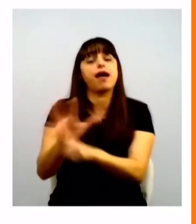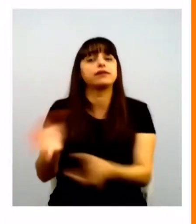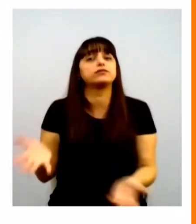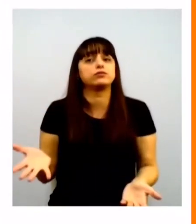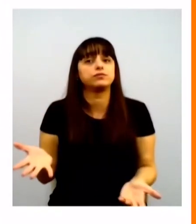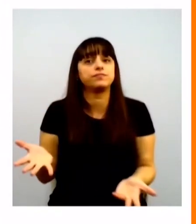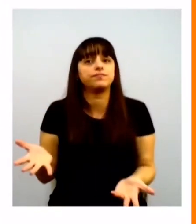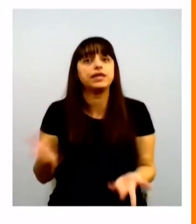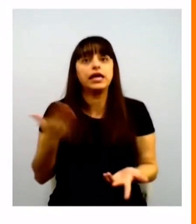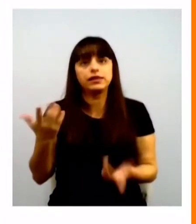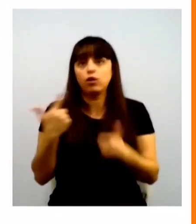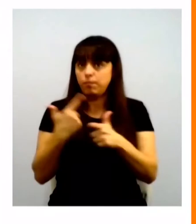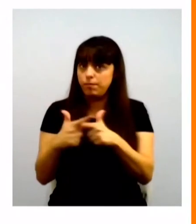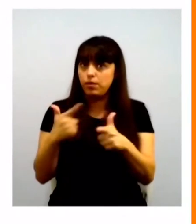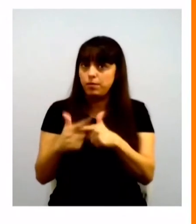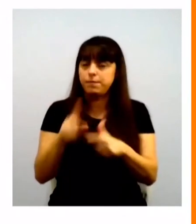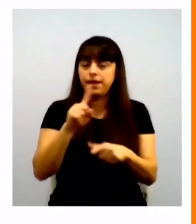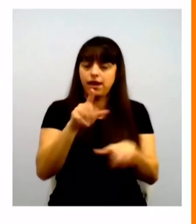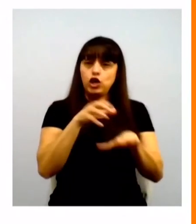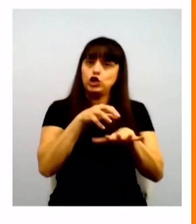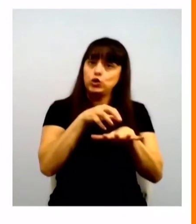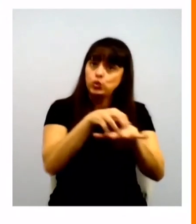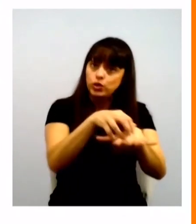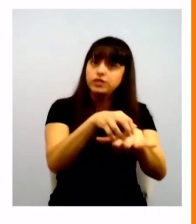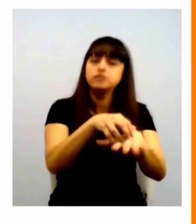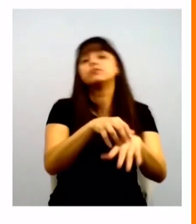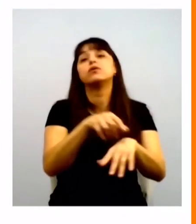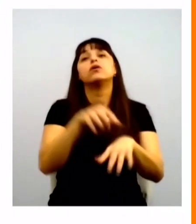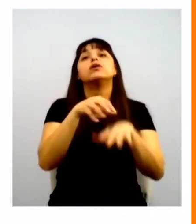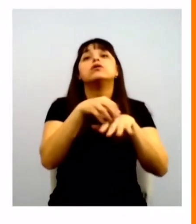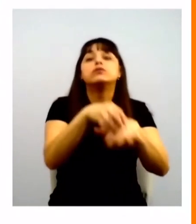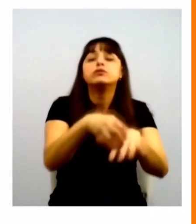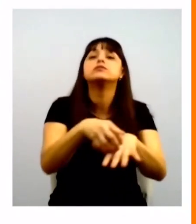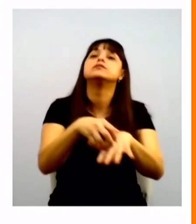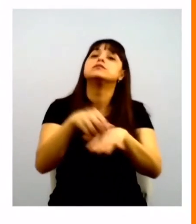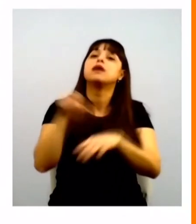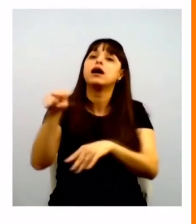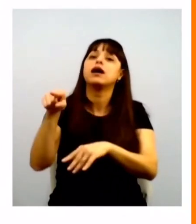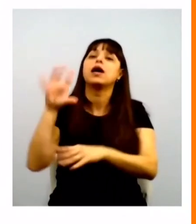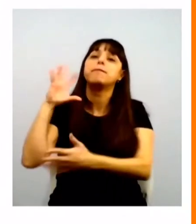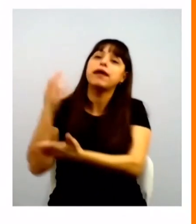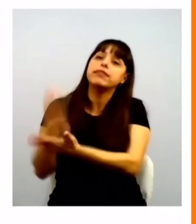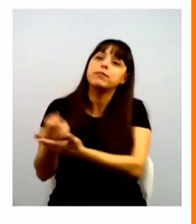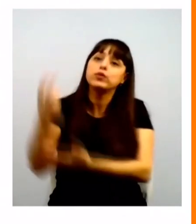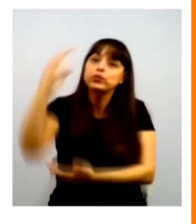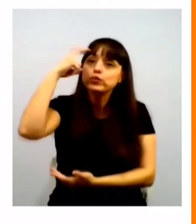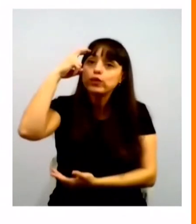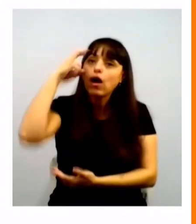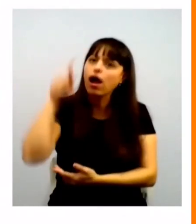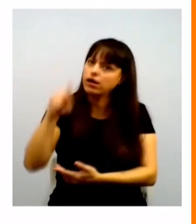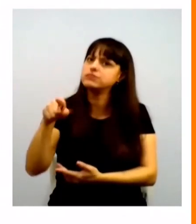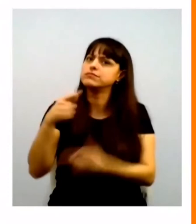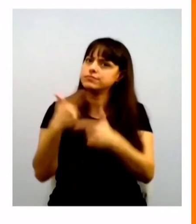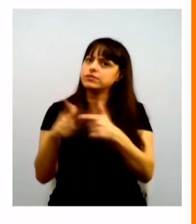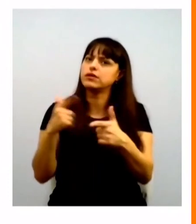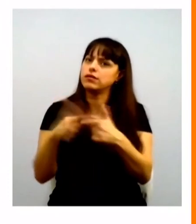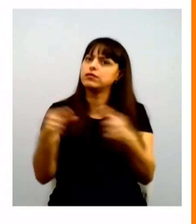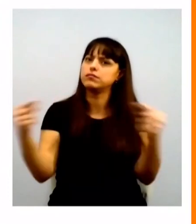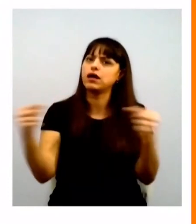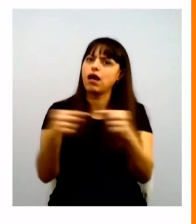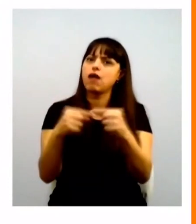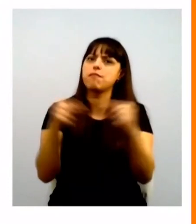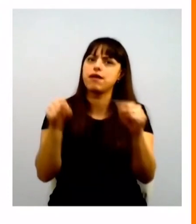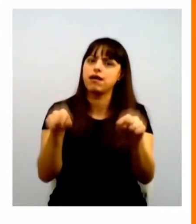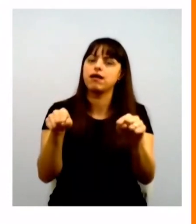problema entre turismo e patrimônio e que isto o temos vivido muito, por exemplo, no meu